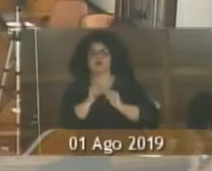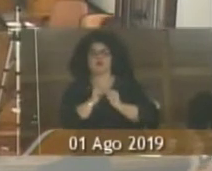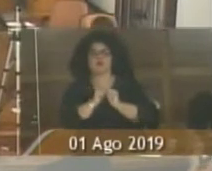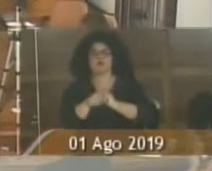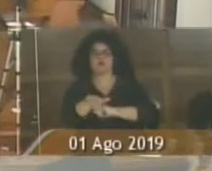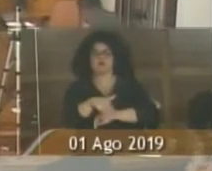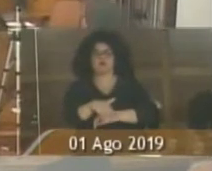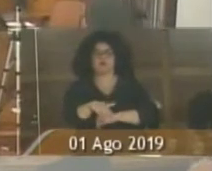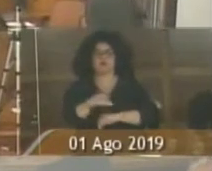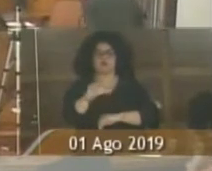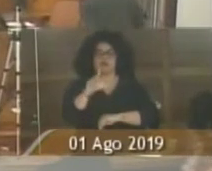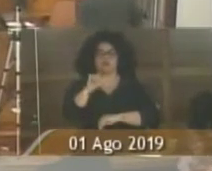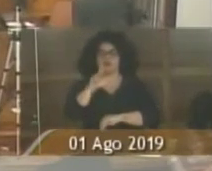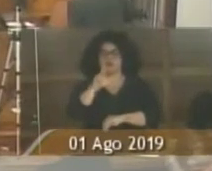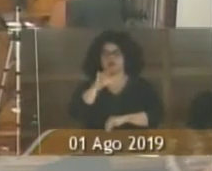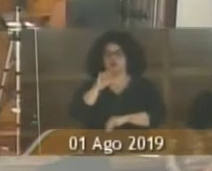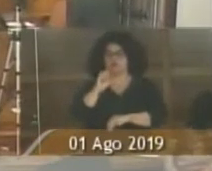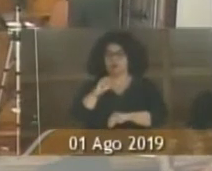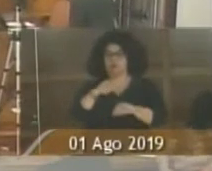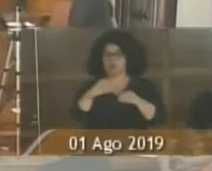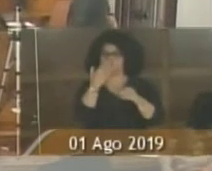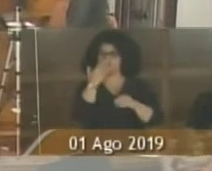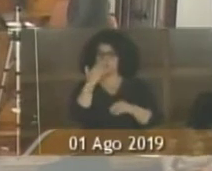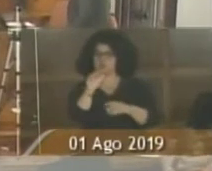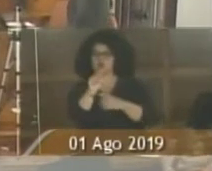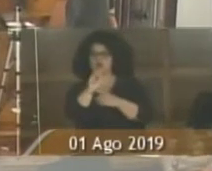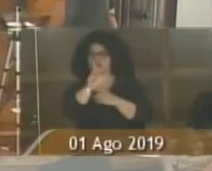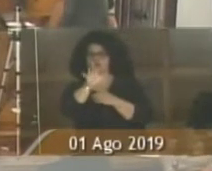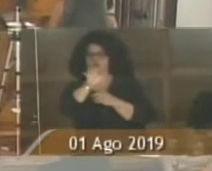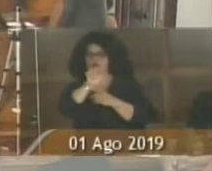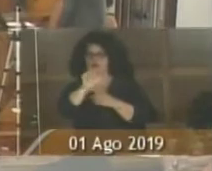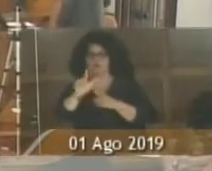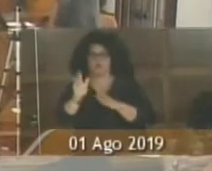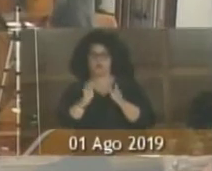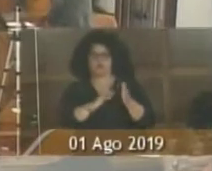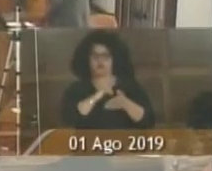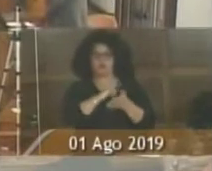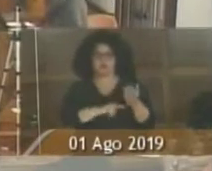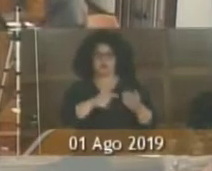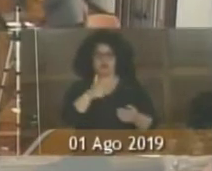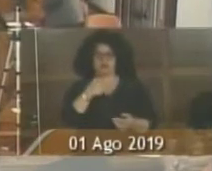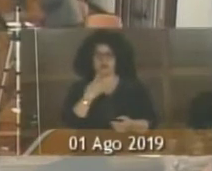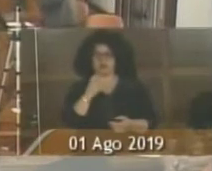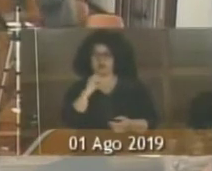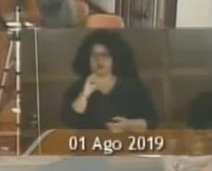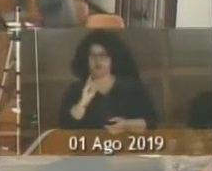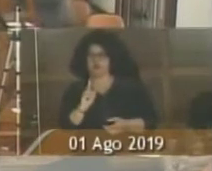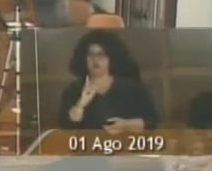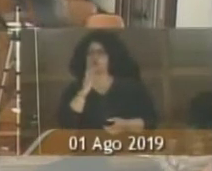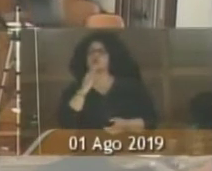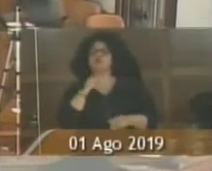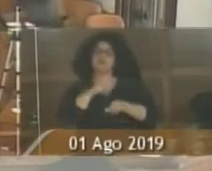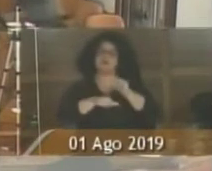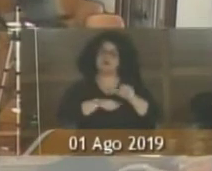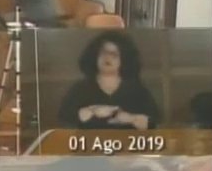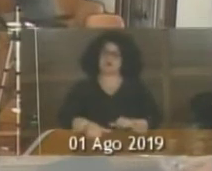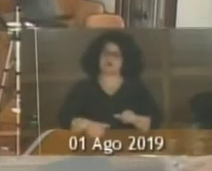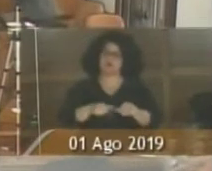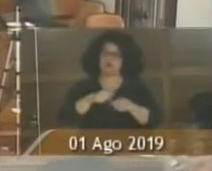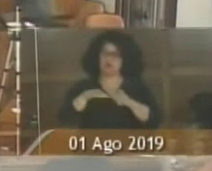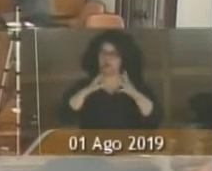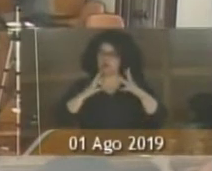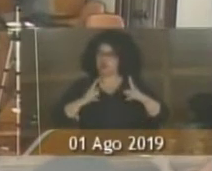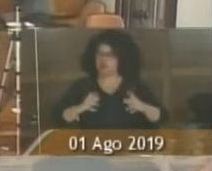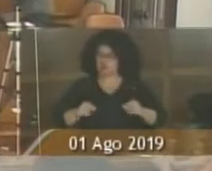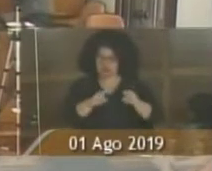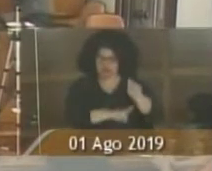Lírios dos Vales, em frente ao número 03, bairro Areal. Indicação 2301, indicando ao prefeito municipal a reforma na rede de drenagem e troca